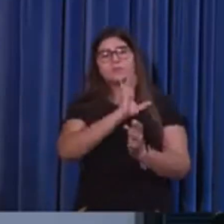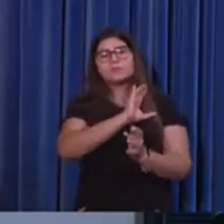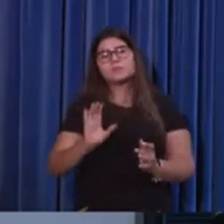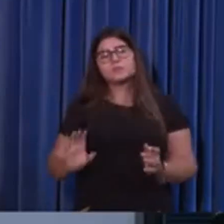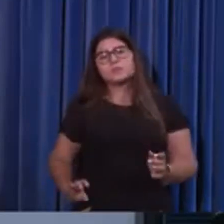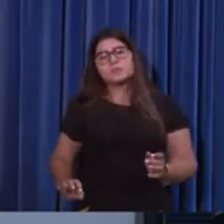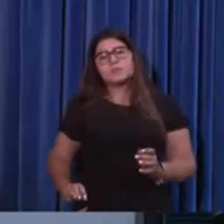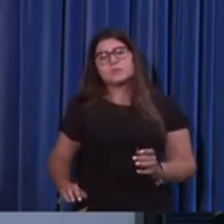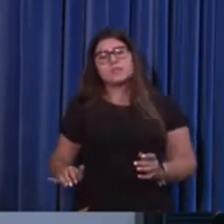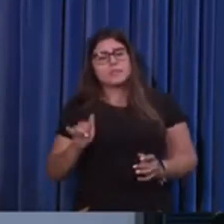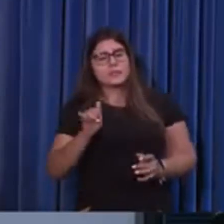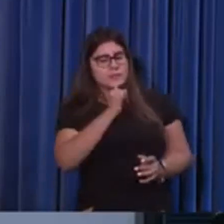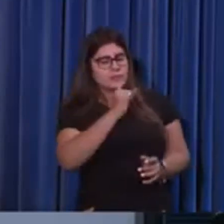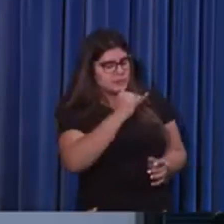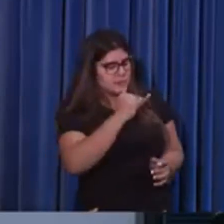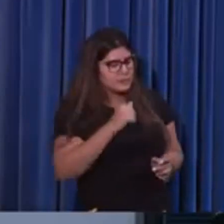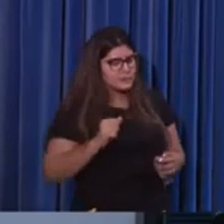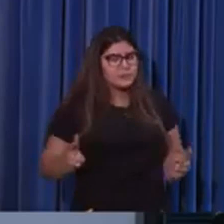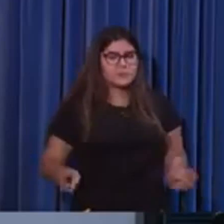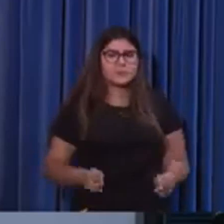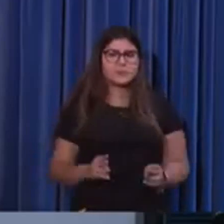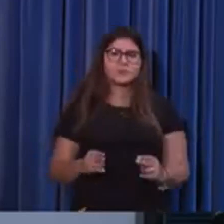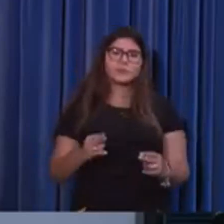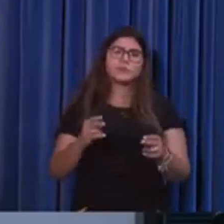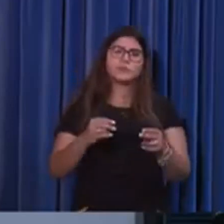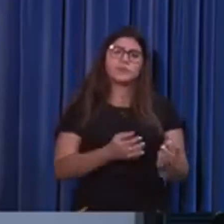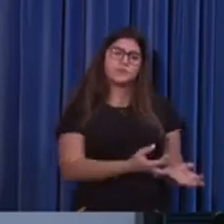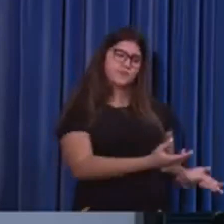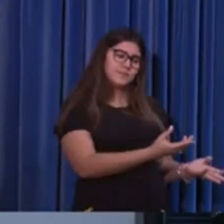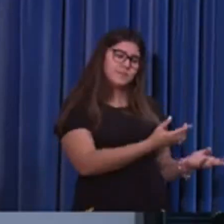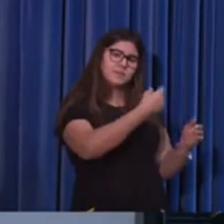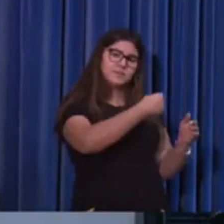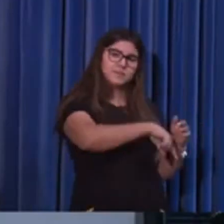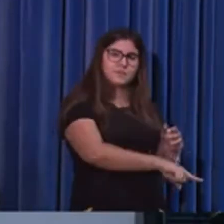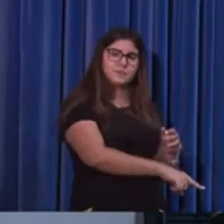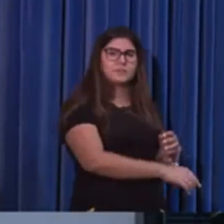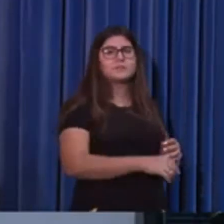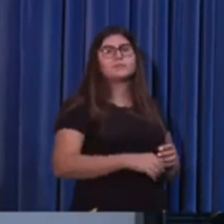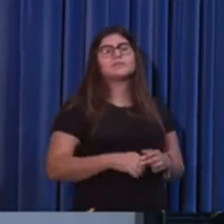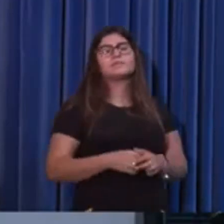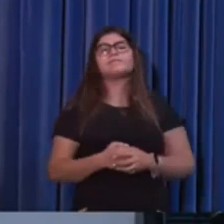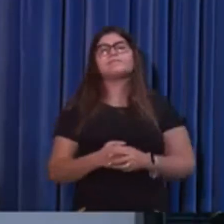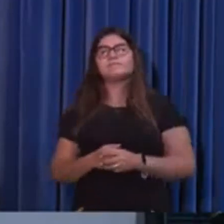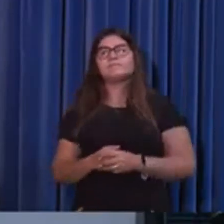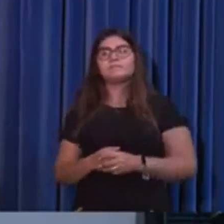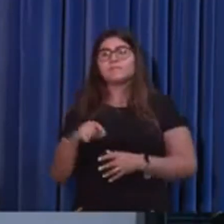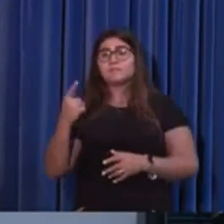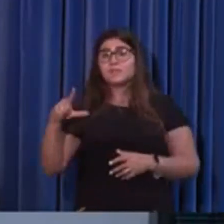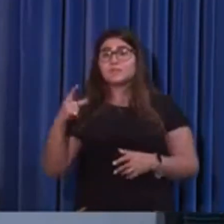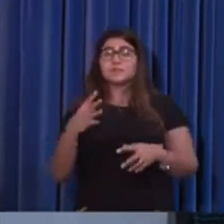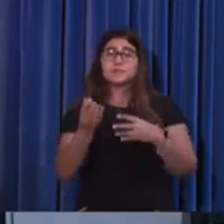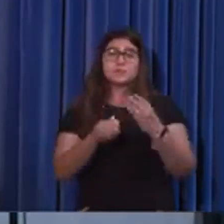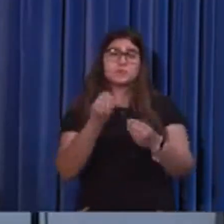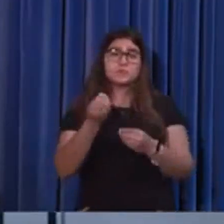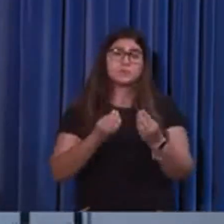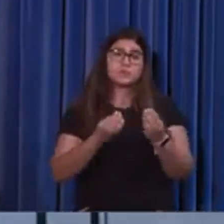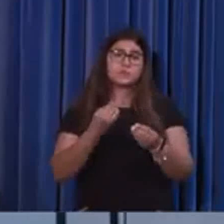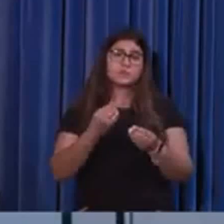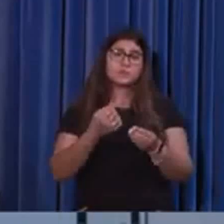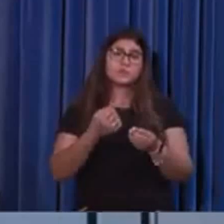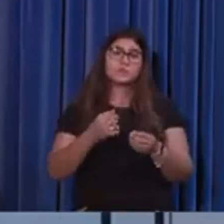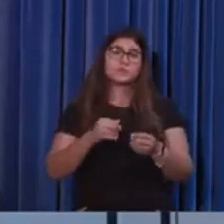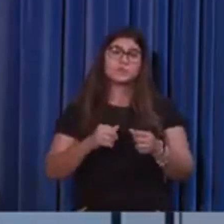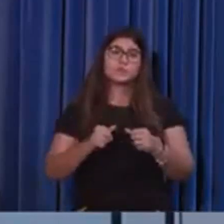a tristeza eterna, a perdição eterna, e não haverá como mudar essa realidade. Nós, sim, poderemos